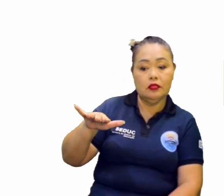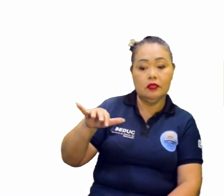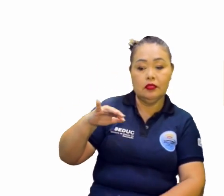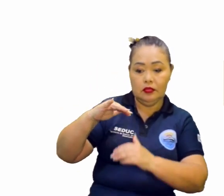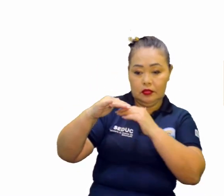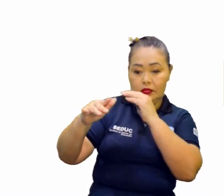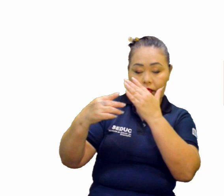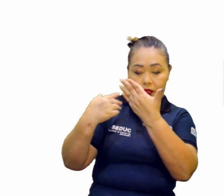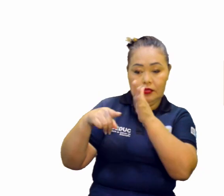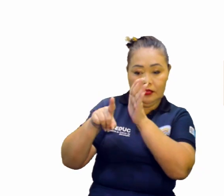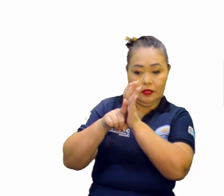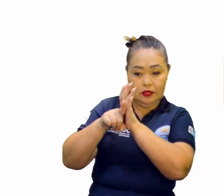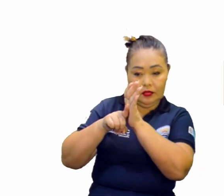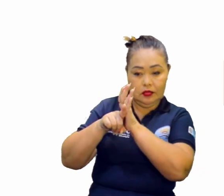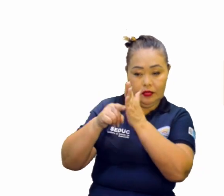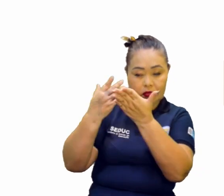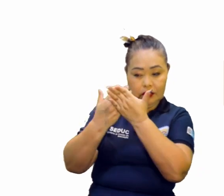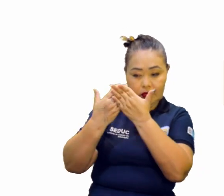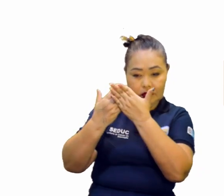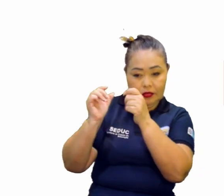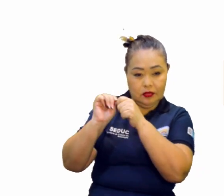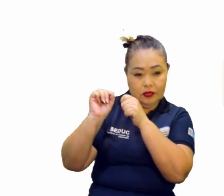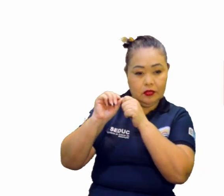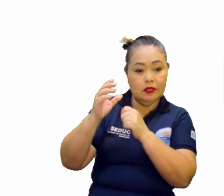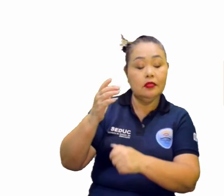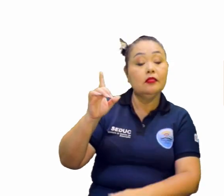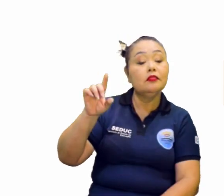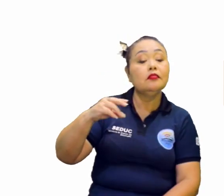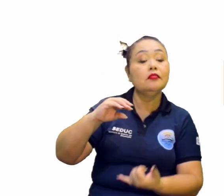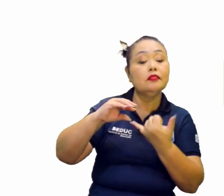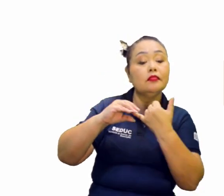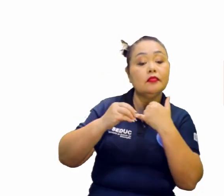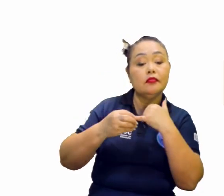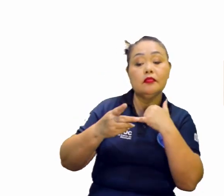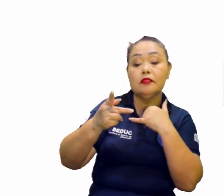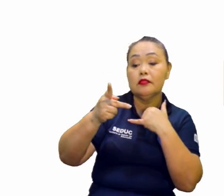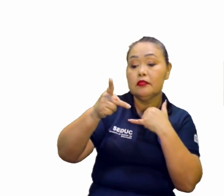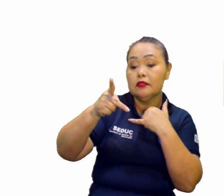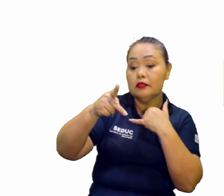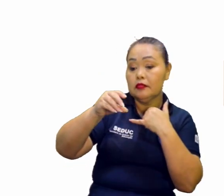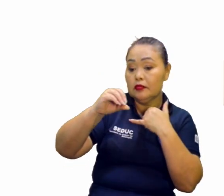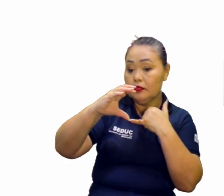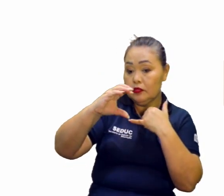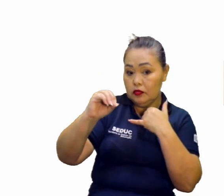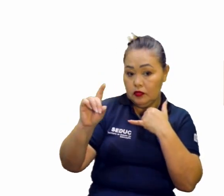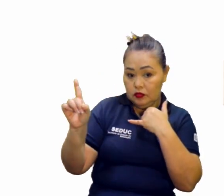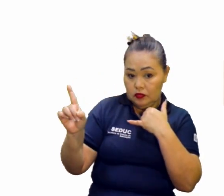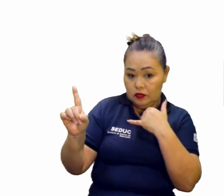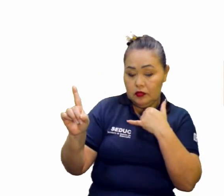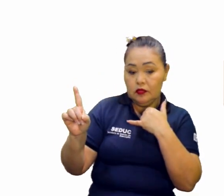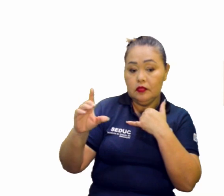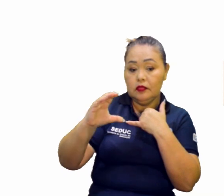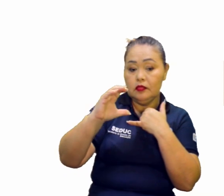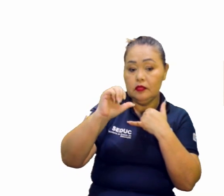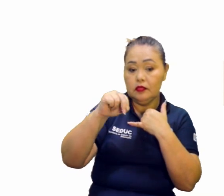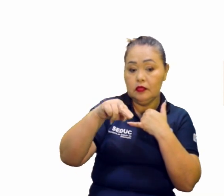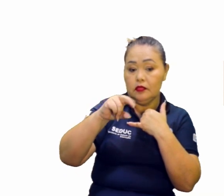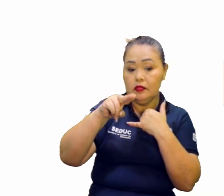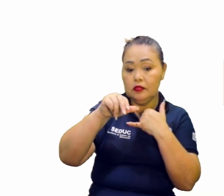bastante variedades ali dessas crotalárias. Feijão de porco, Canavalha ensiformes,